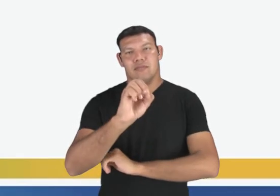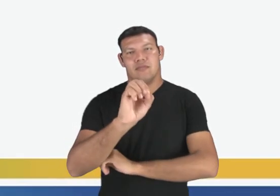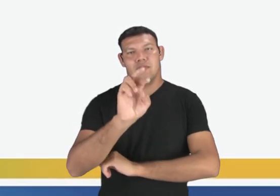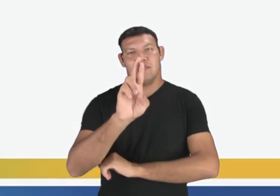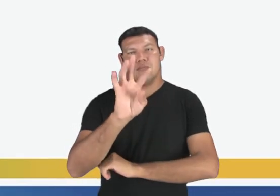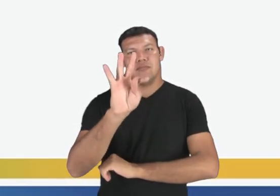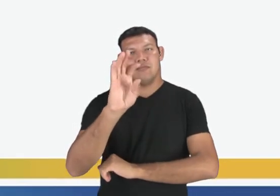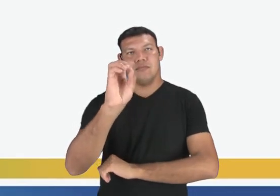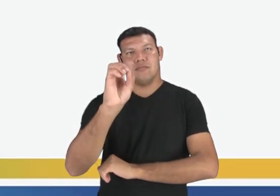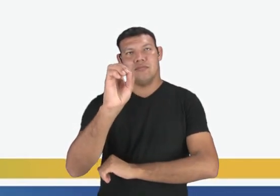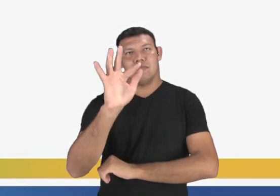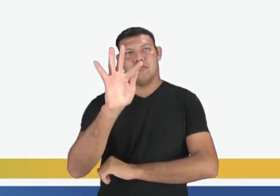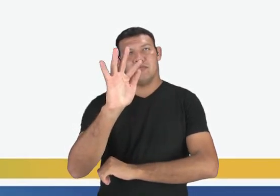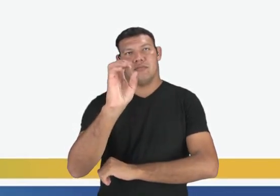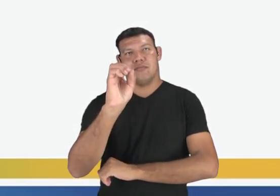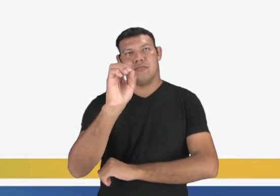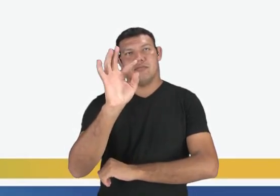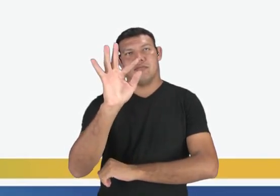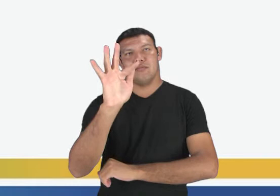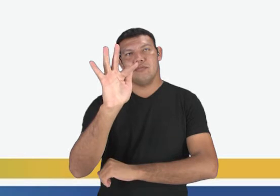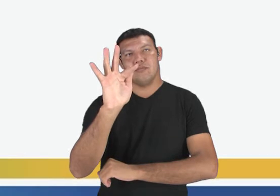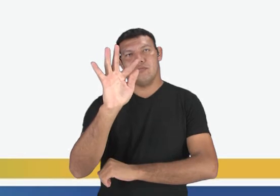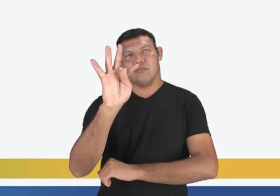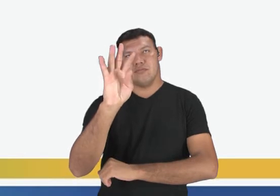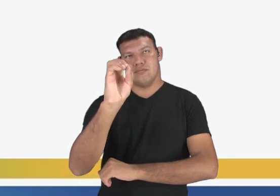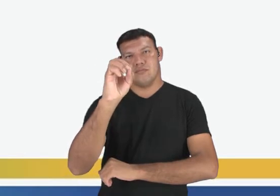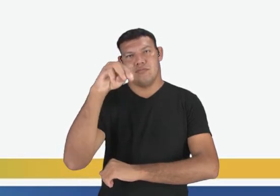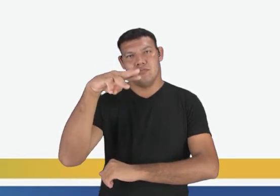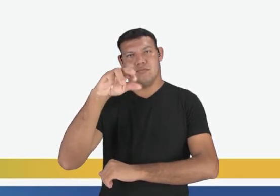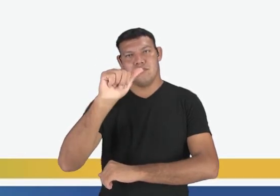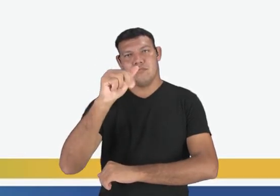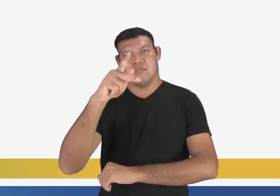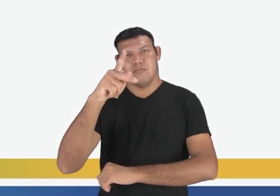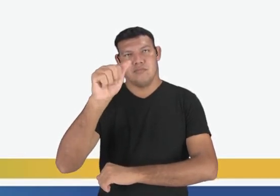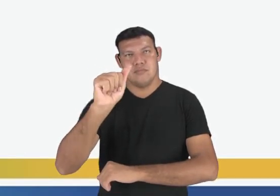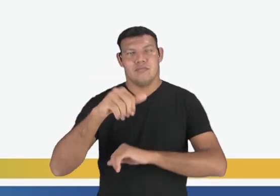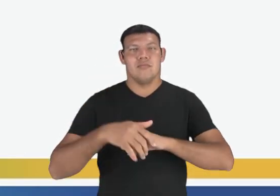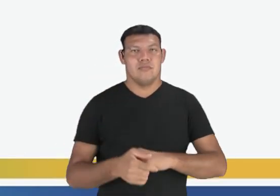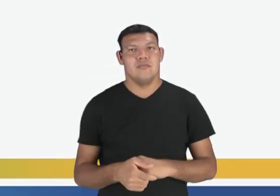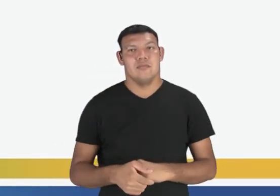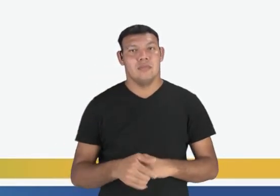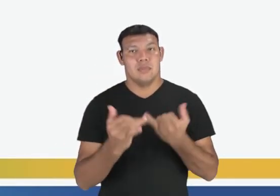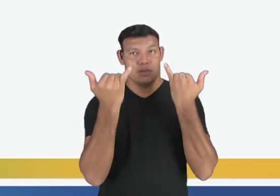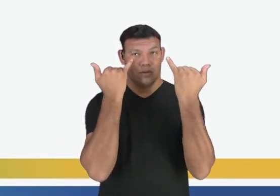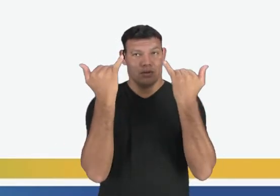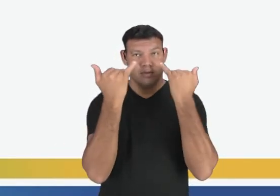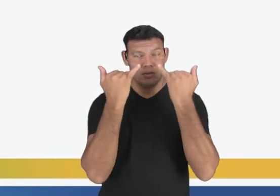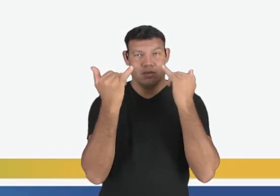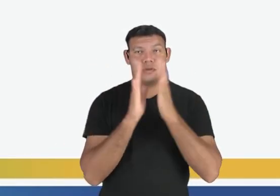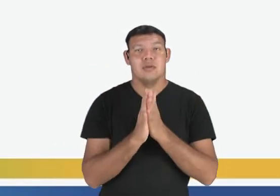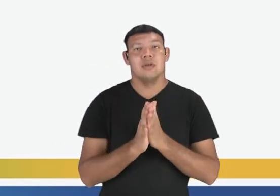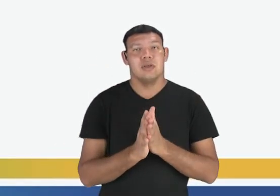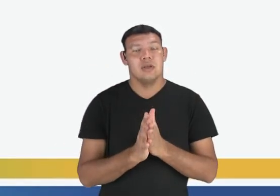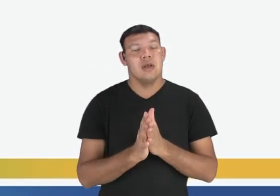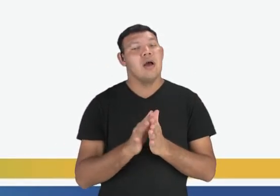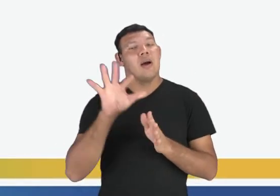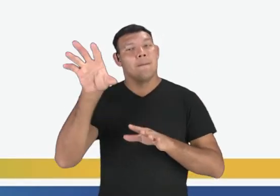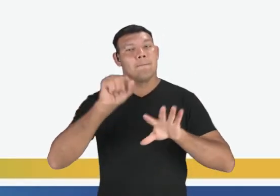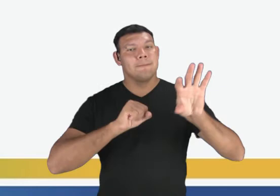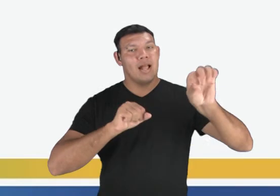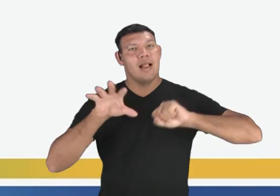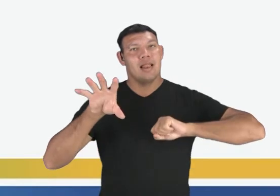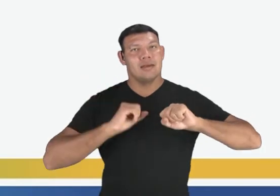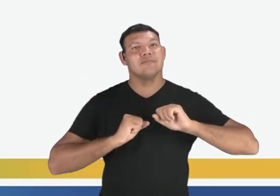ortofotomapa, que nada mais é do que você pegar todas essas informações que são catalogadas por satélite, você tirar